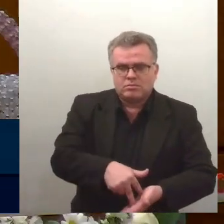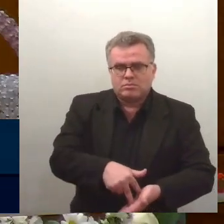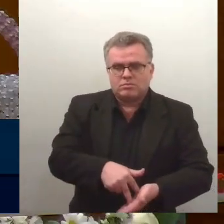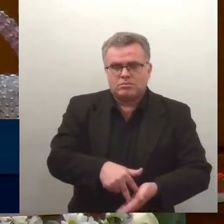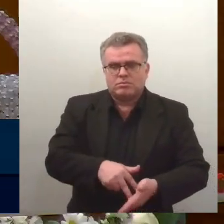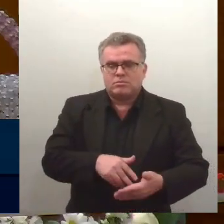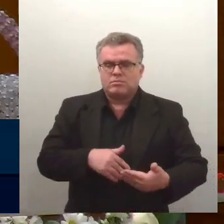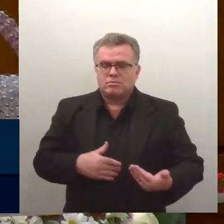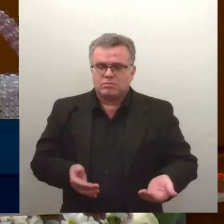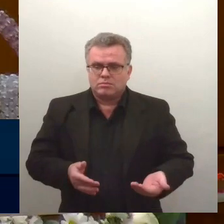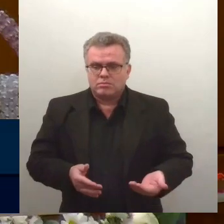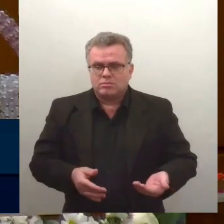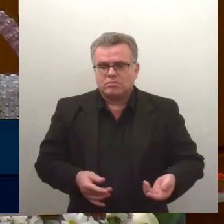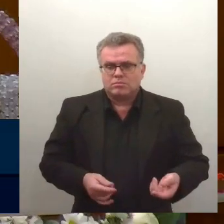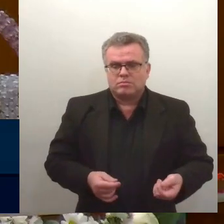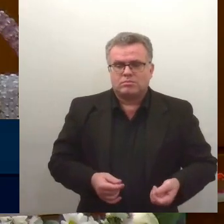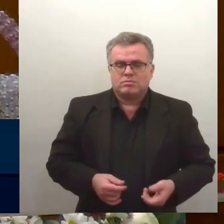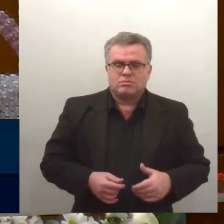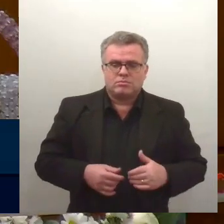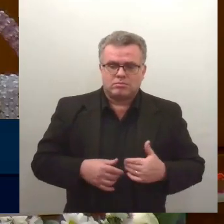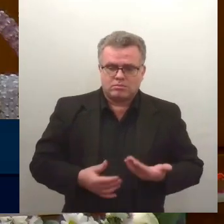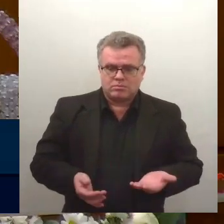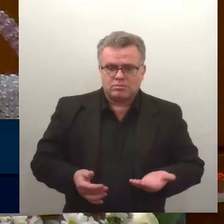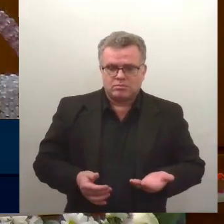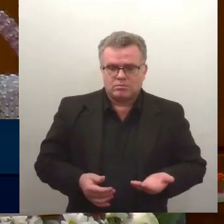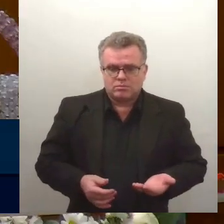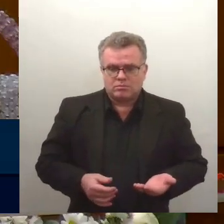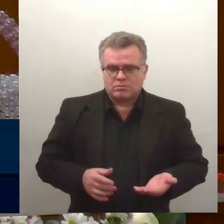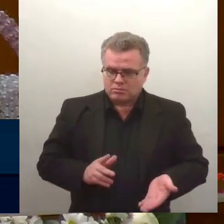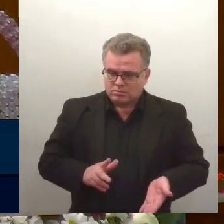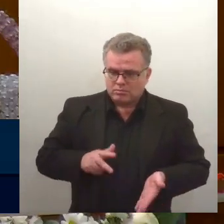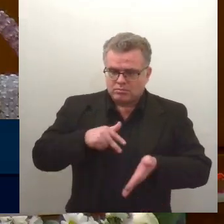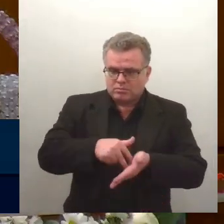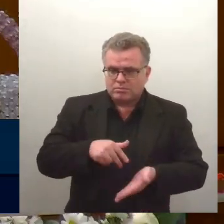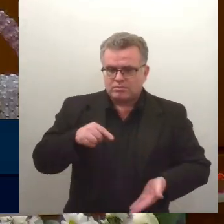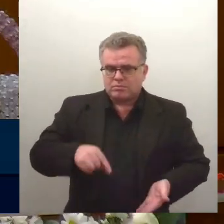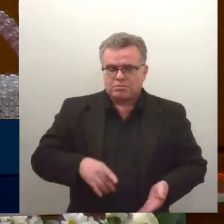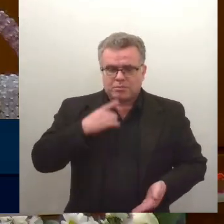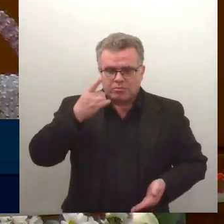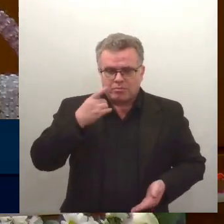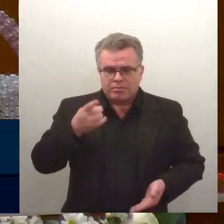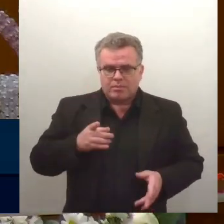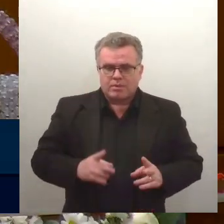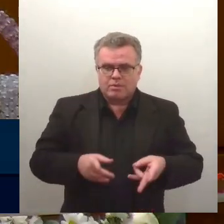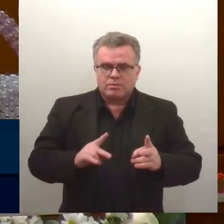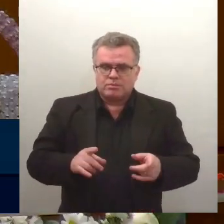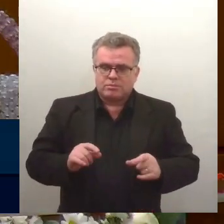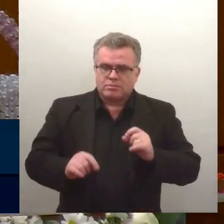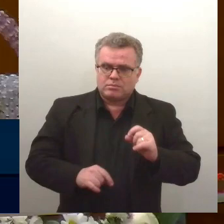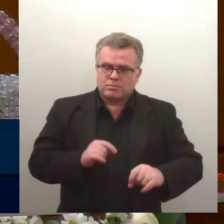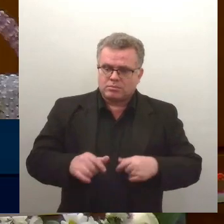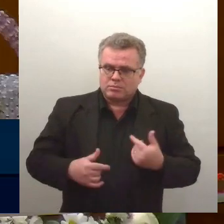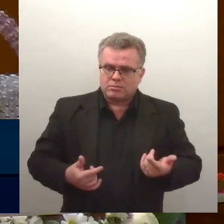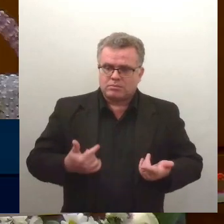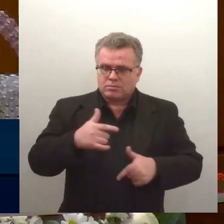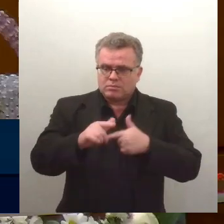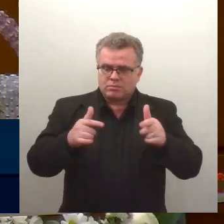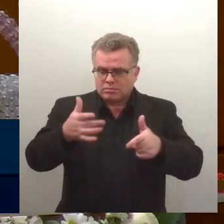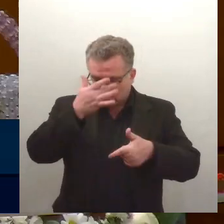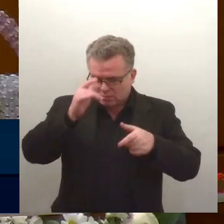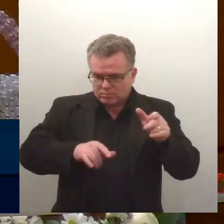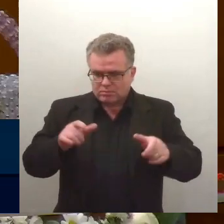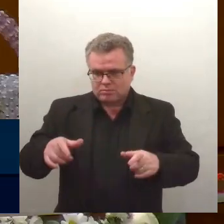a minha ocupação aqui e também, né, de várias outras pessoas LGBTs como eu, ocupando espaço